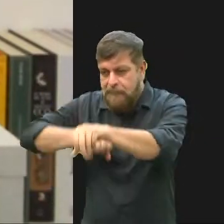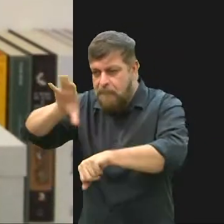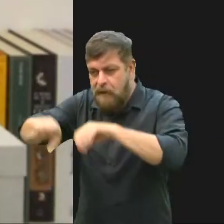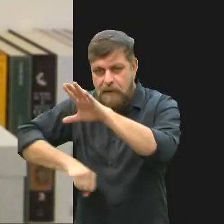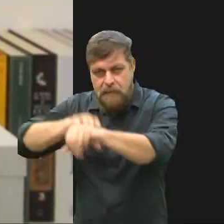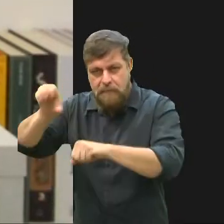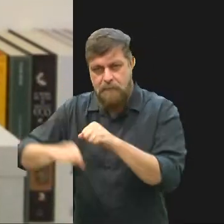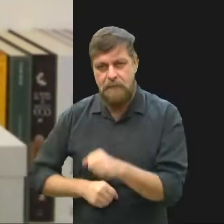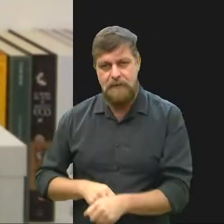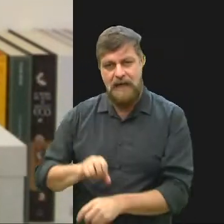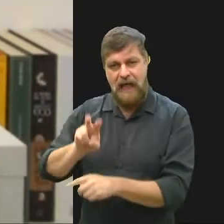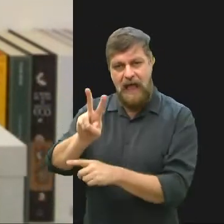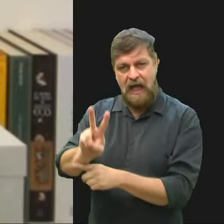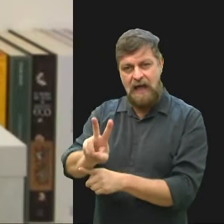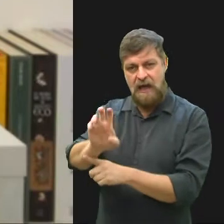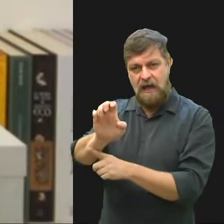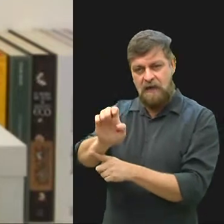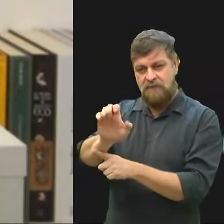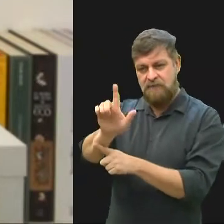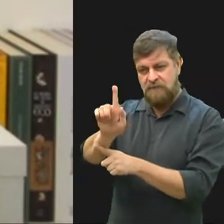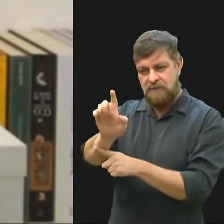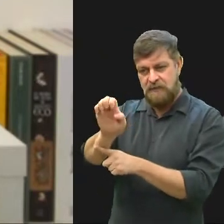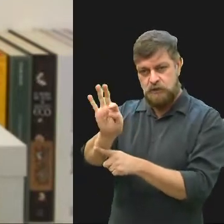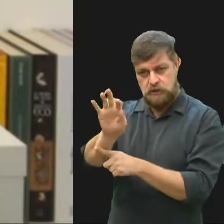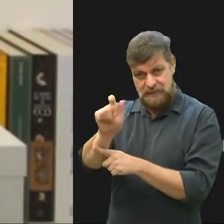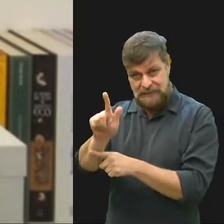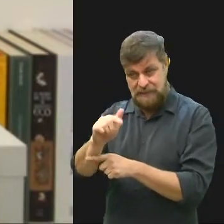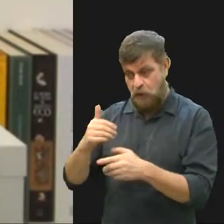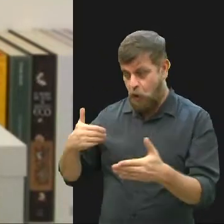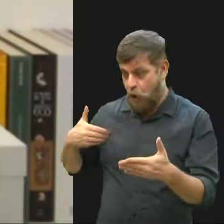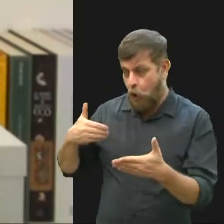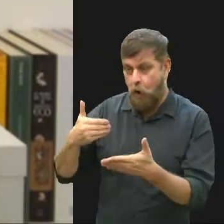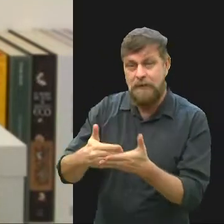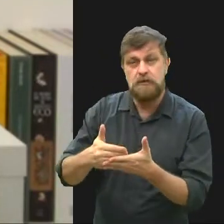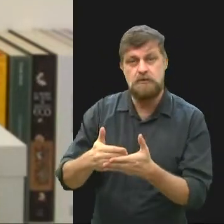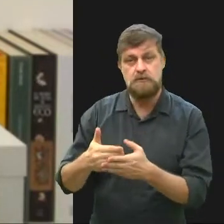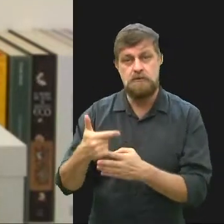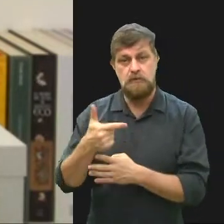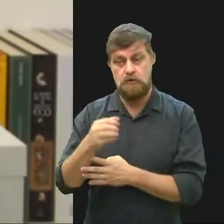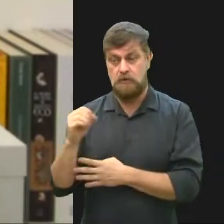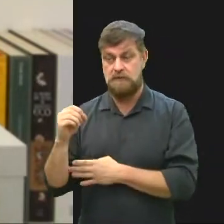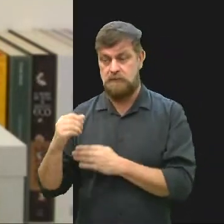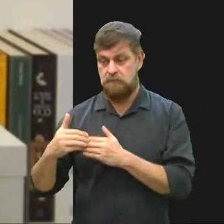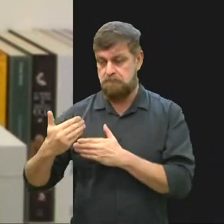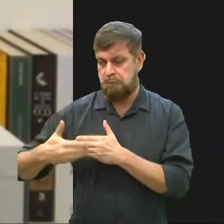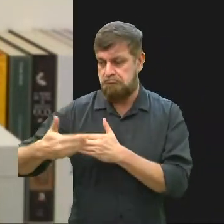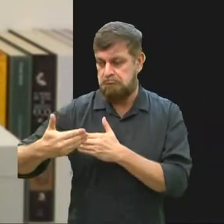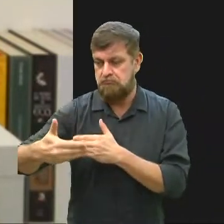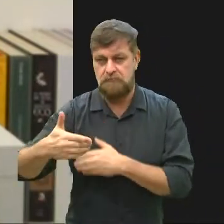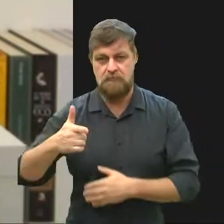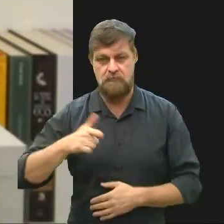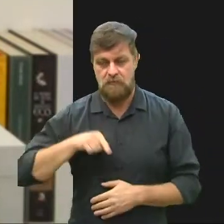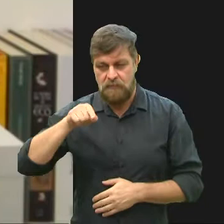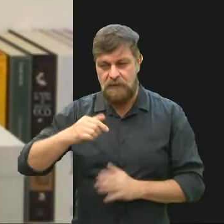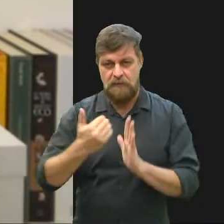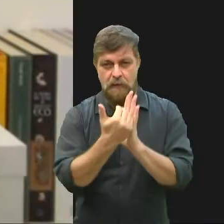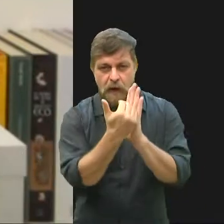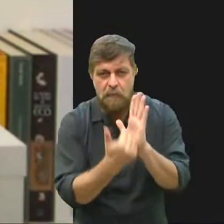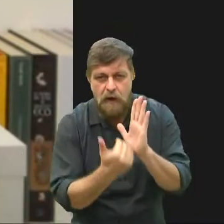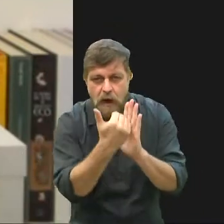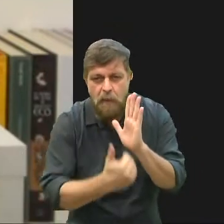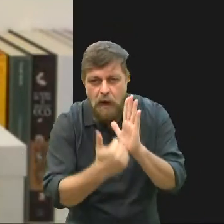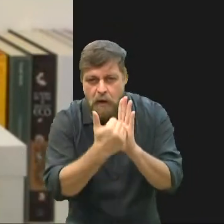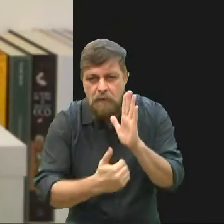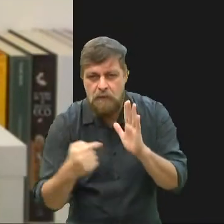vegetal, e é uma situação que ocorre desde o ano de 2000. Então, houve aí uma redução, talvez,